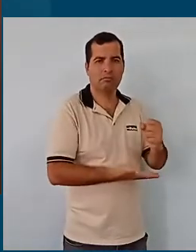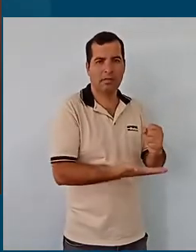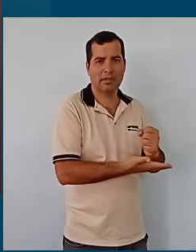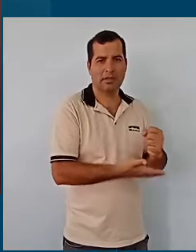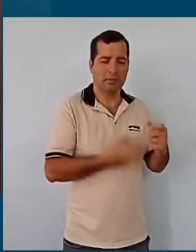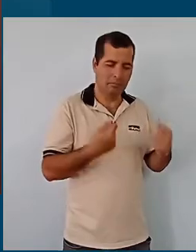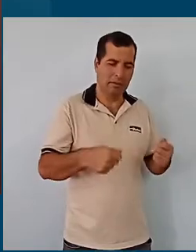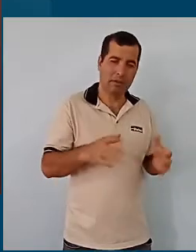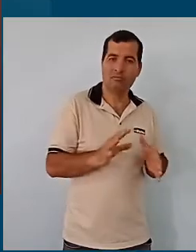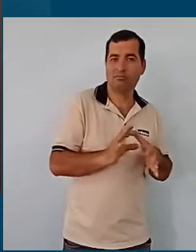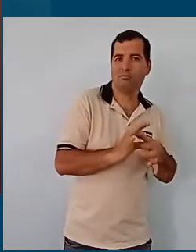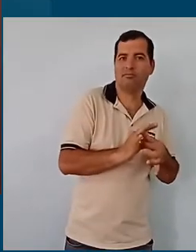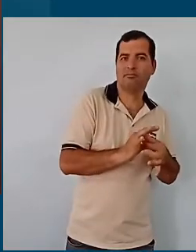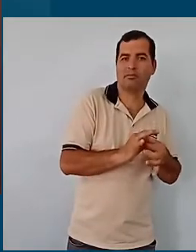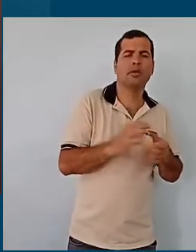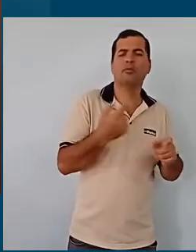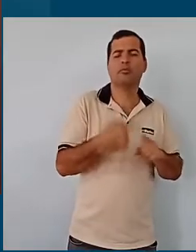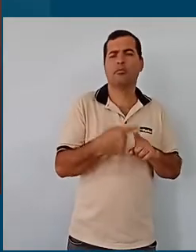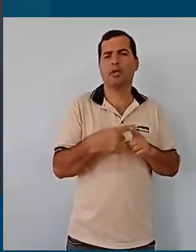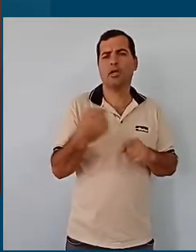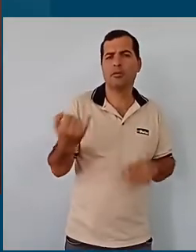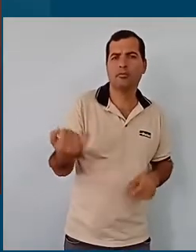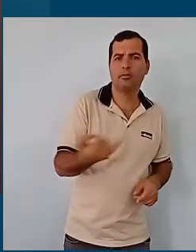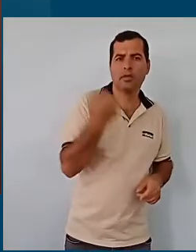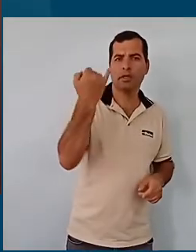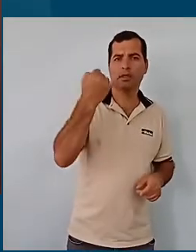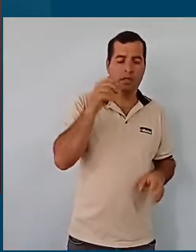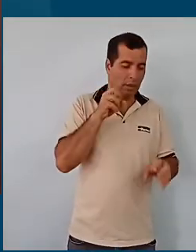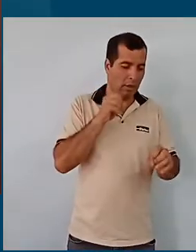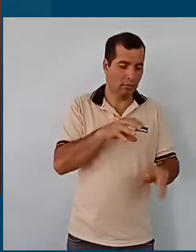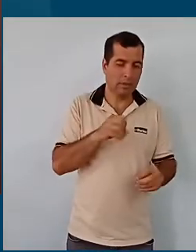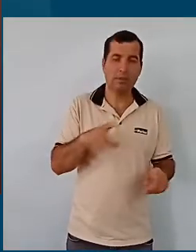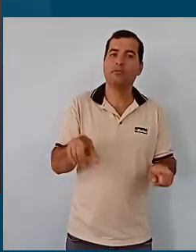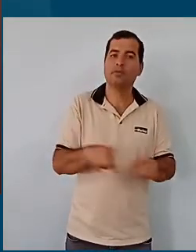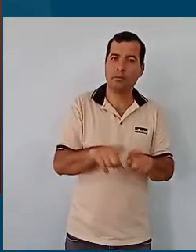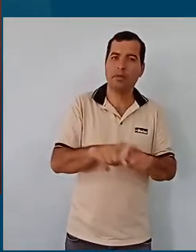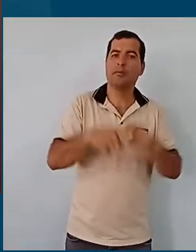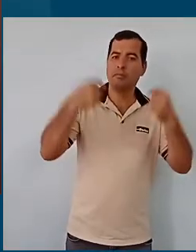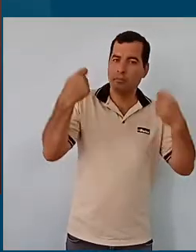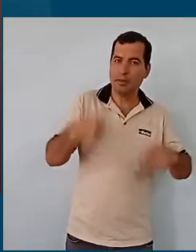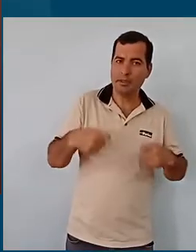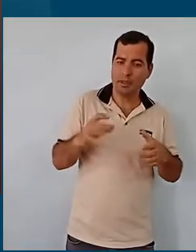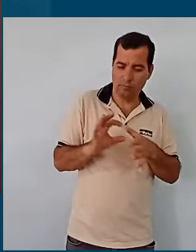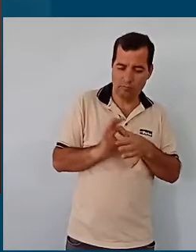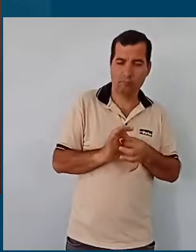movimento é o próximo movimento que a educação brasileira precisa fazer?